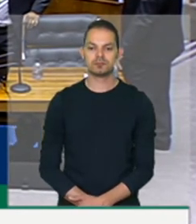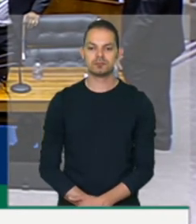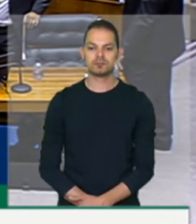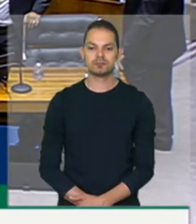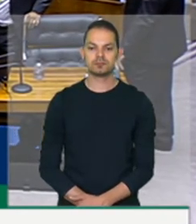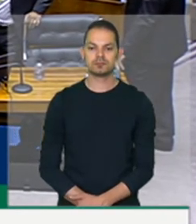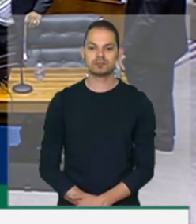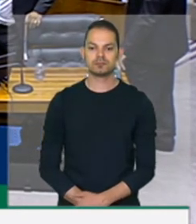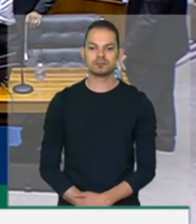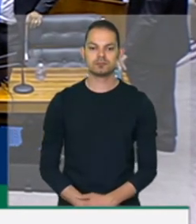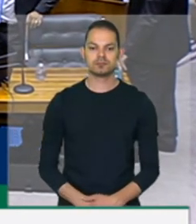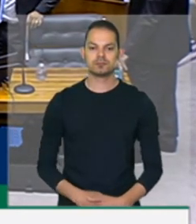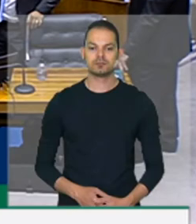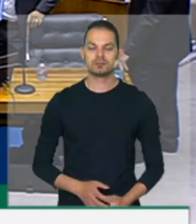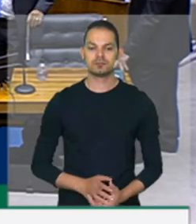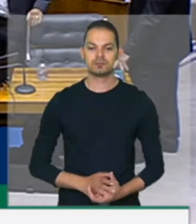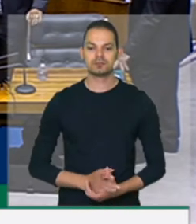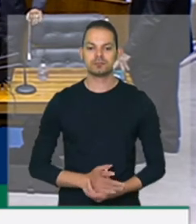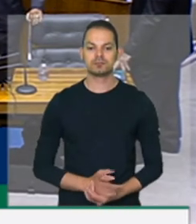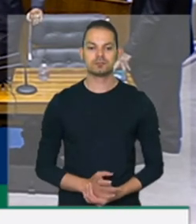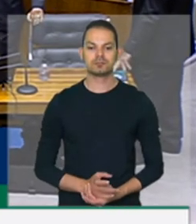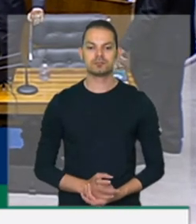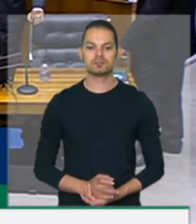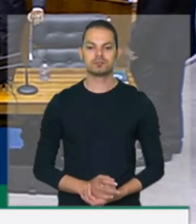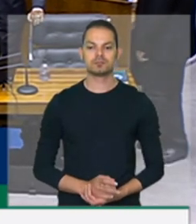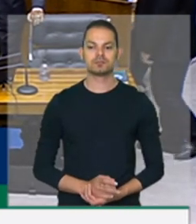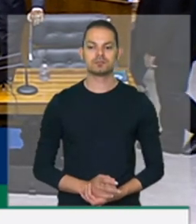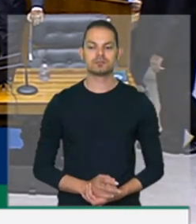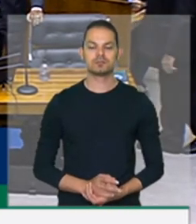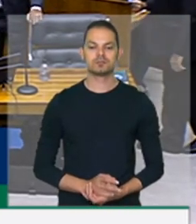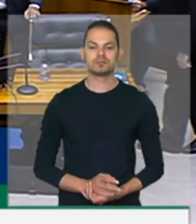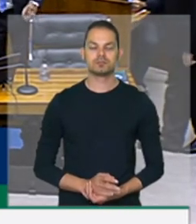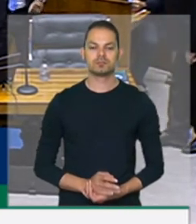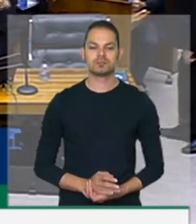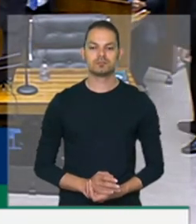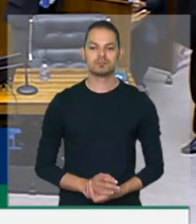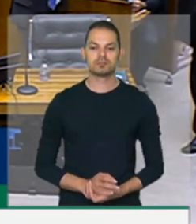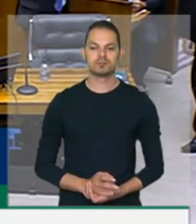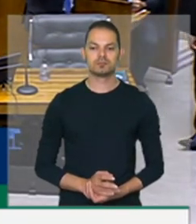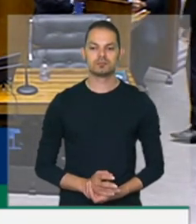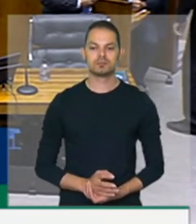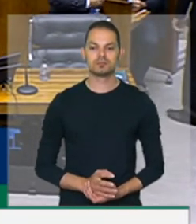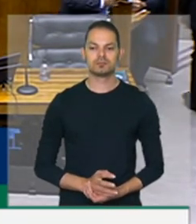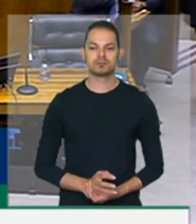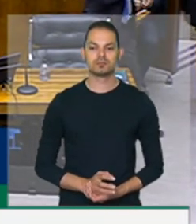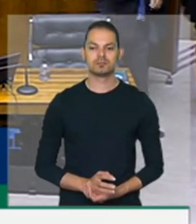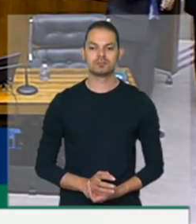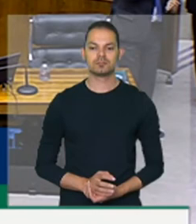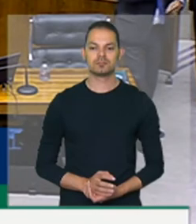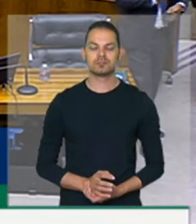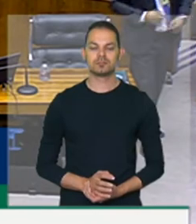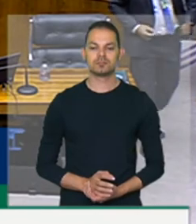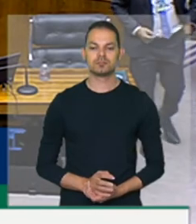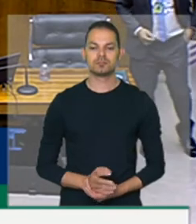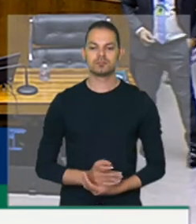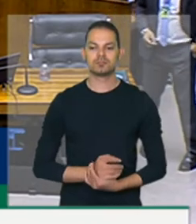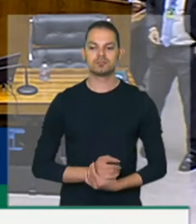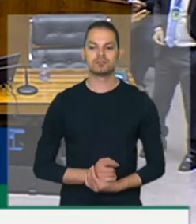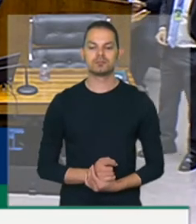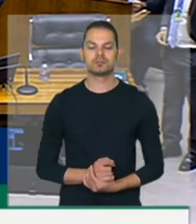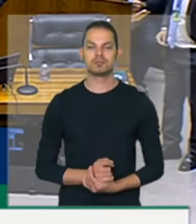especificamente, esta sessão para tratar da situação da prisão do deputado Daniel Silveira, que é do PSL do Rio de Janeiro. O